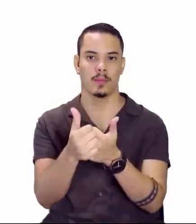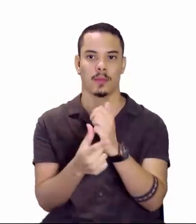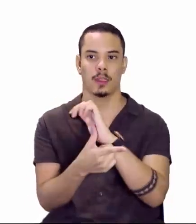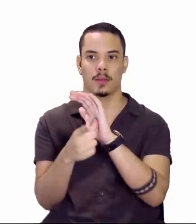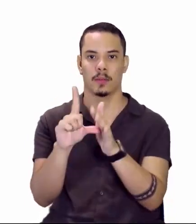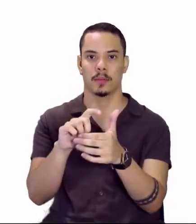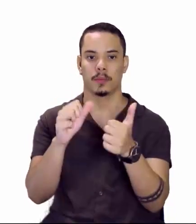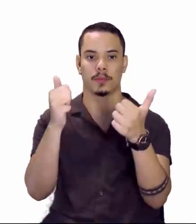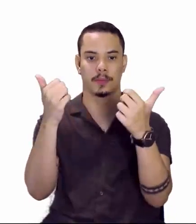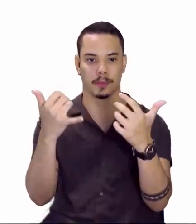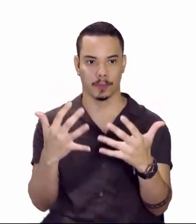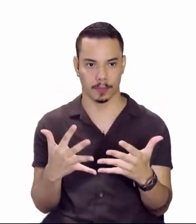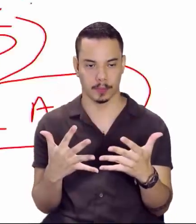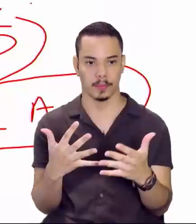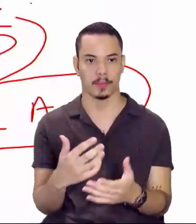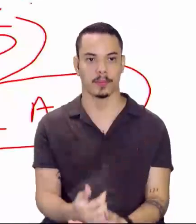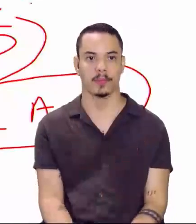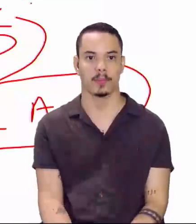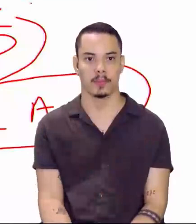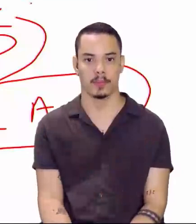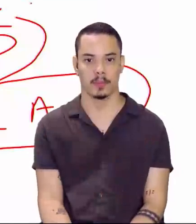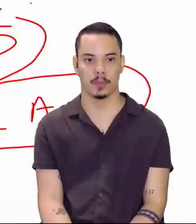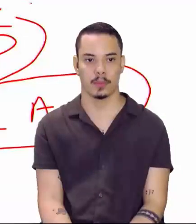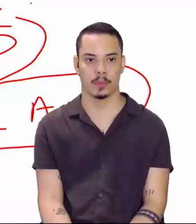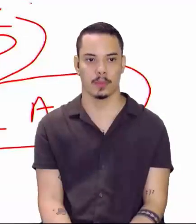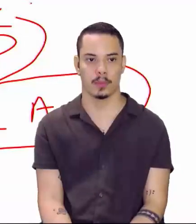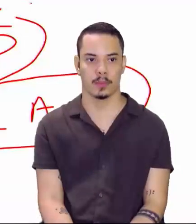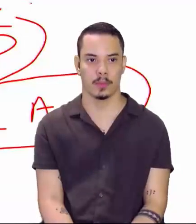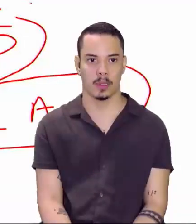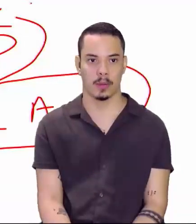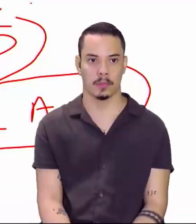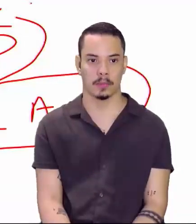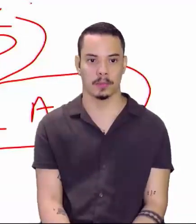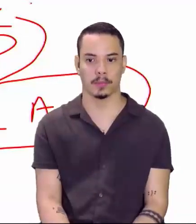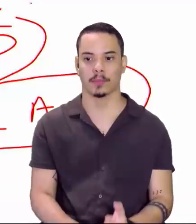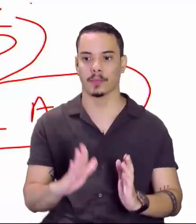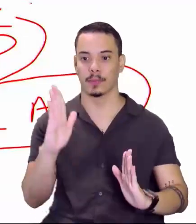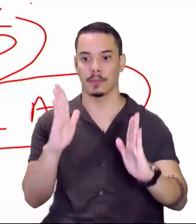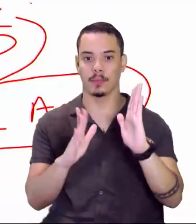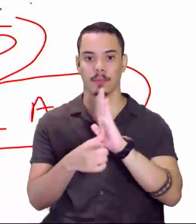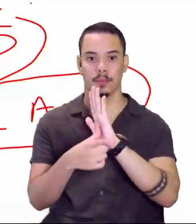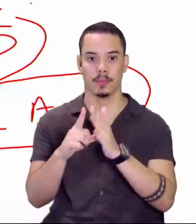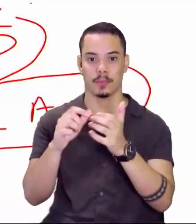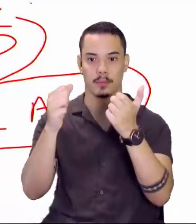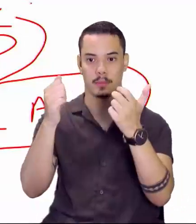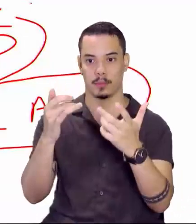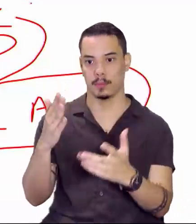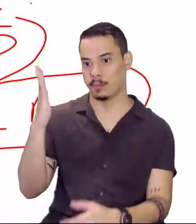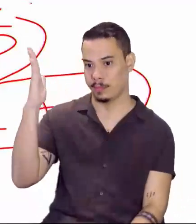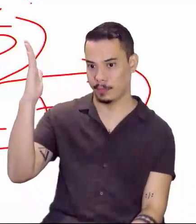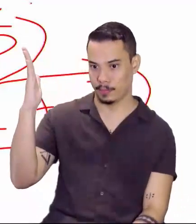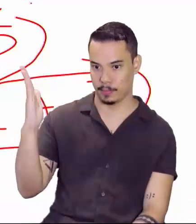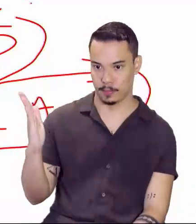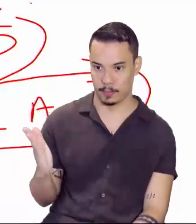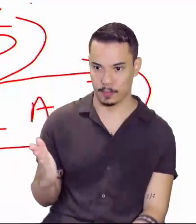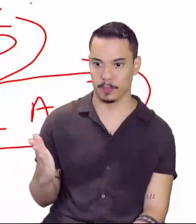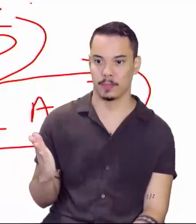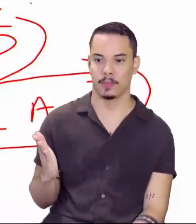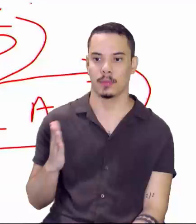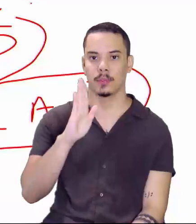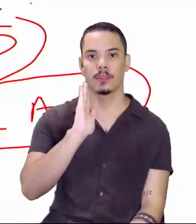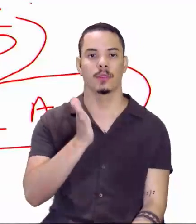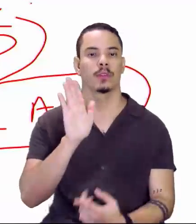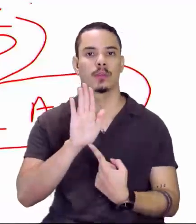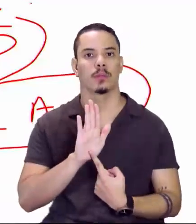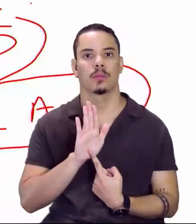havia já comentado anteriormente durante a explicação do enunciado, para